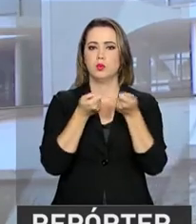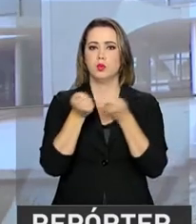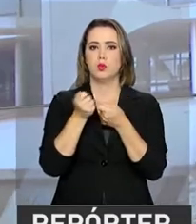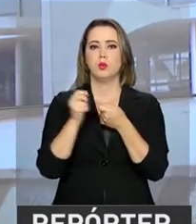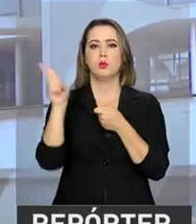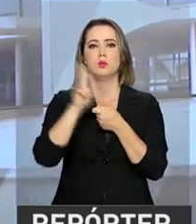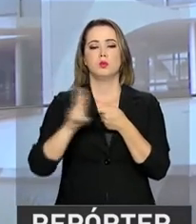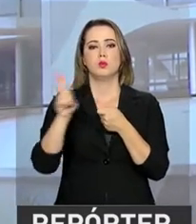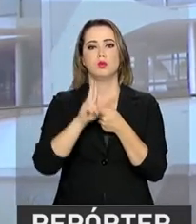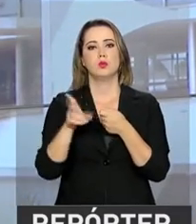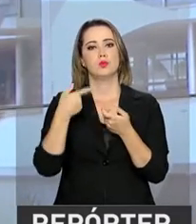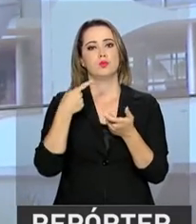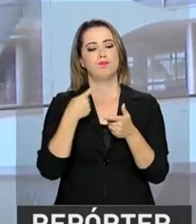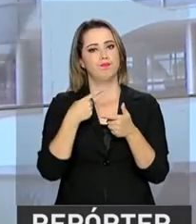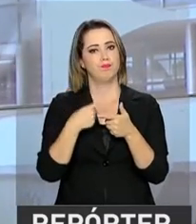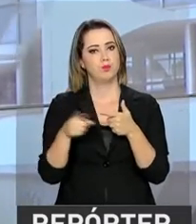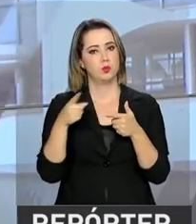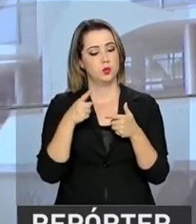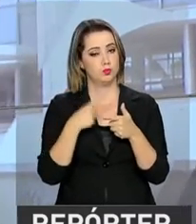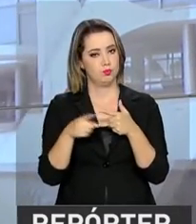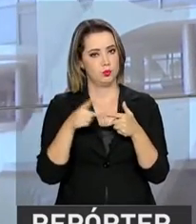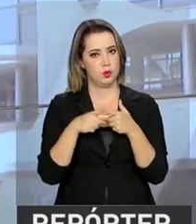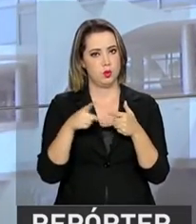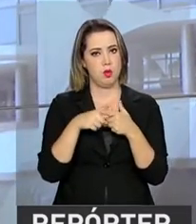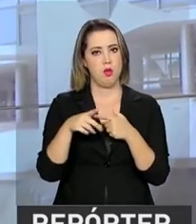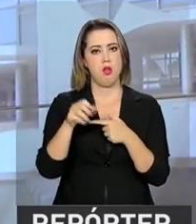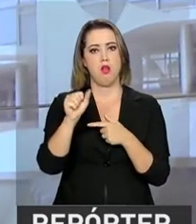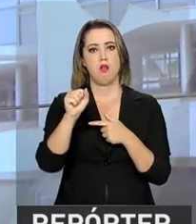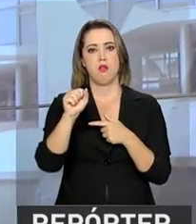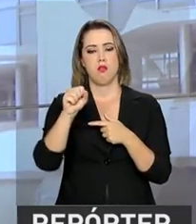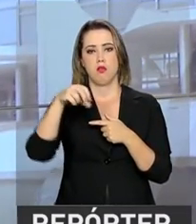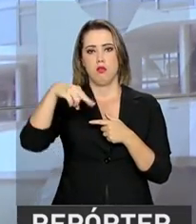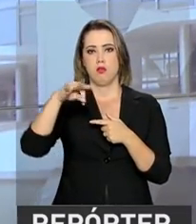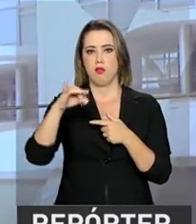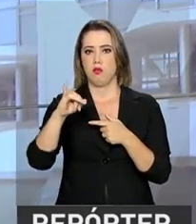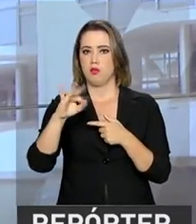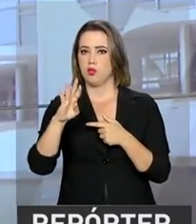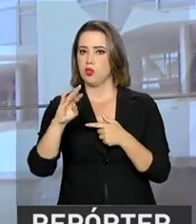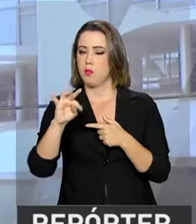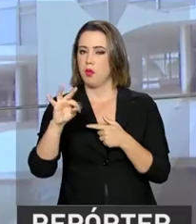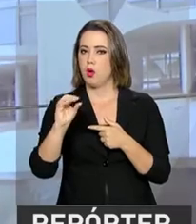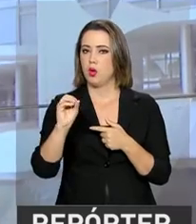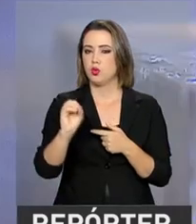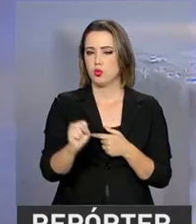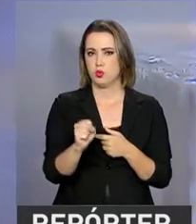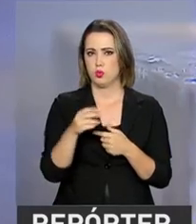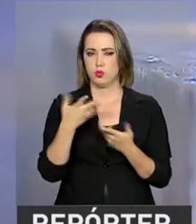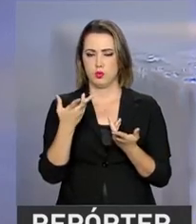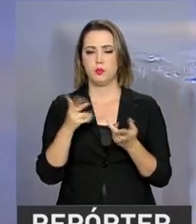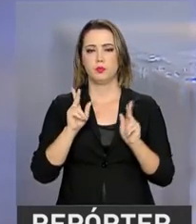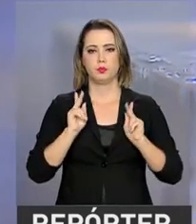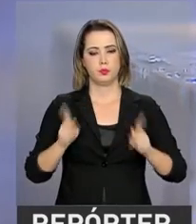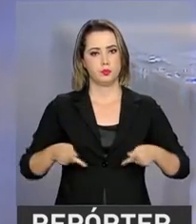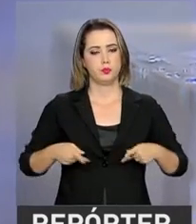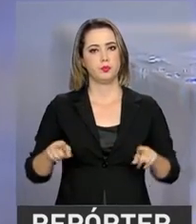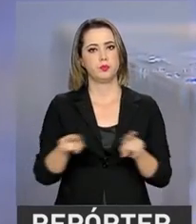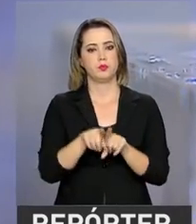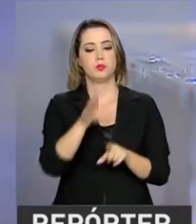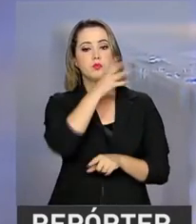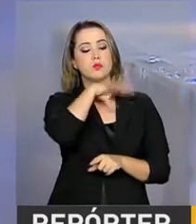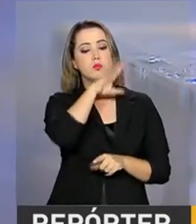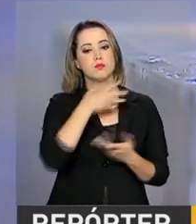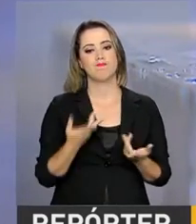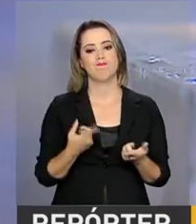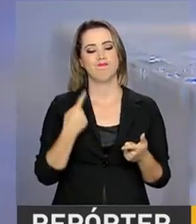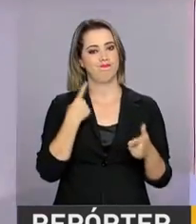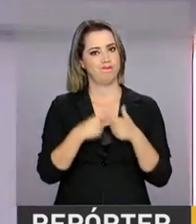controle do uso excessivo ou inadequado de antibióticos em humanos e animais a resistência